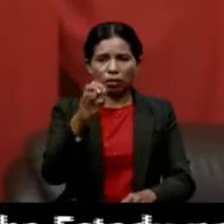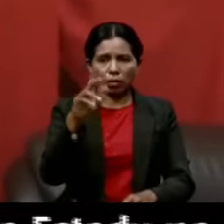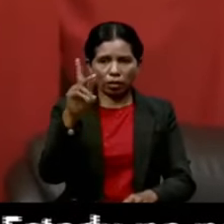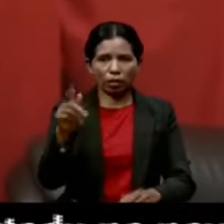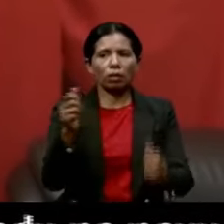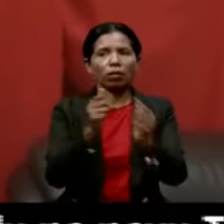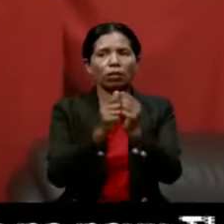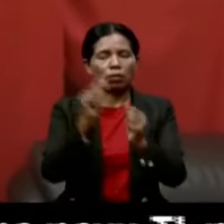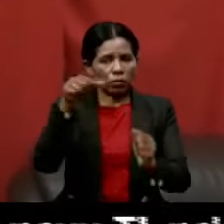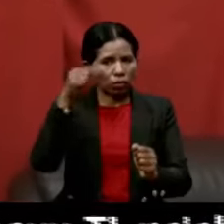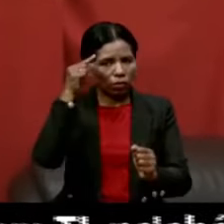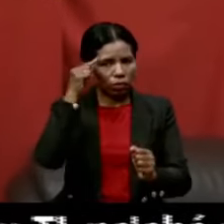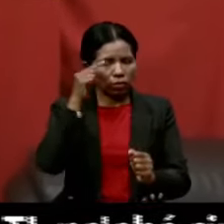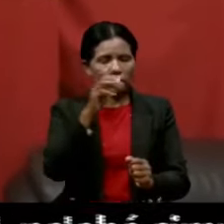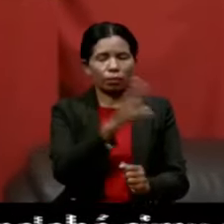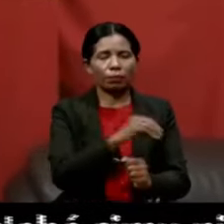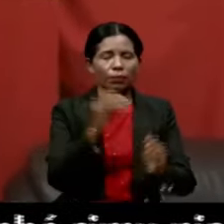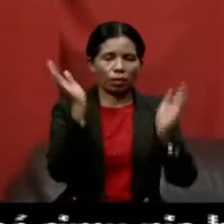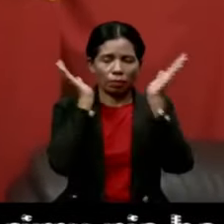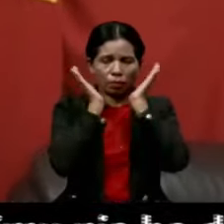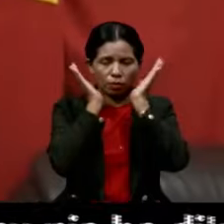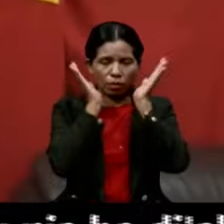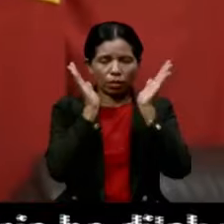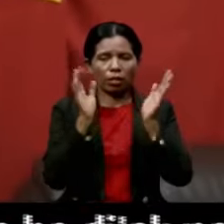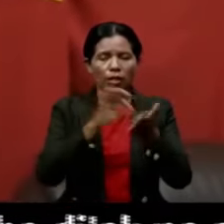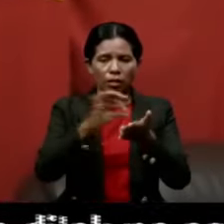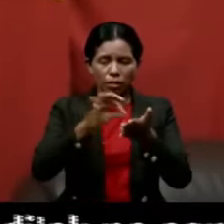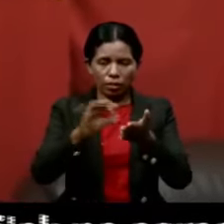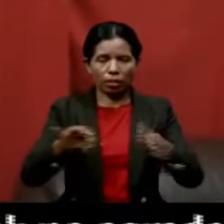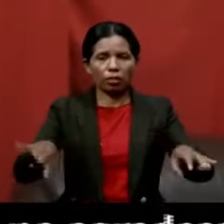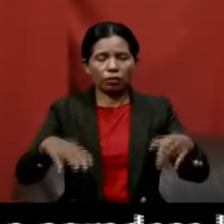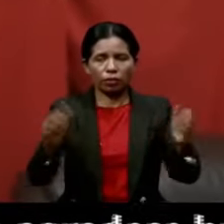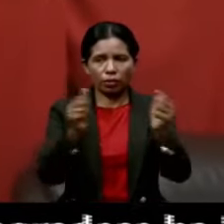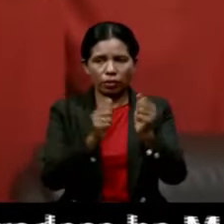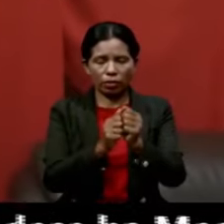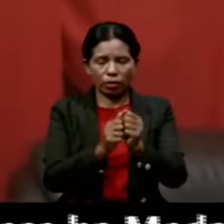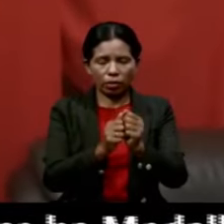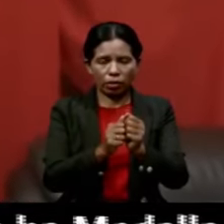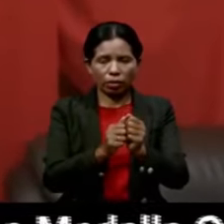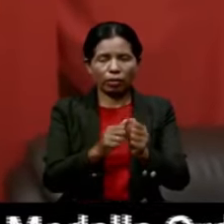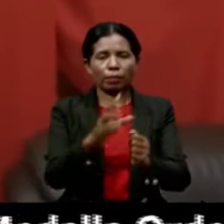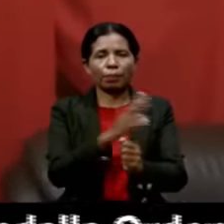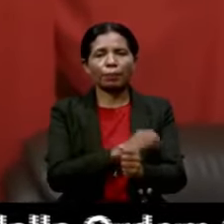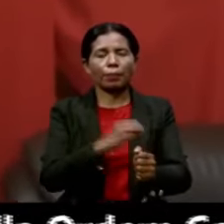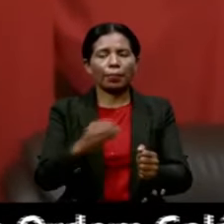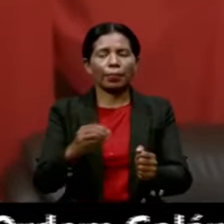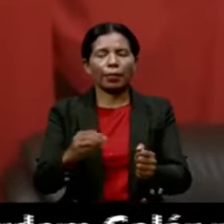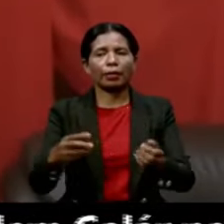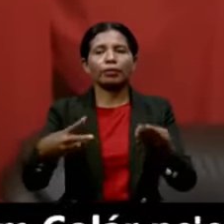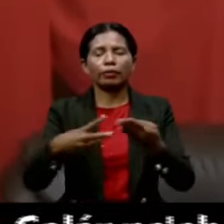o governo Brunei Darussalam assina acordo com a visa waiver, deve que